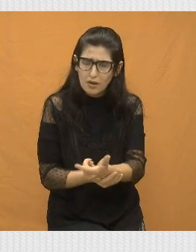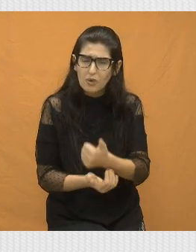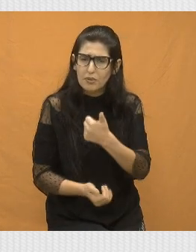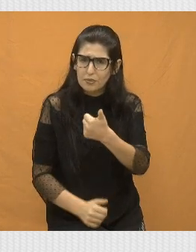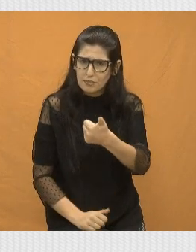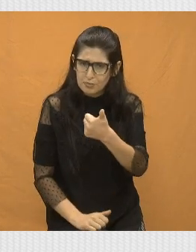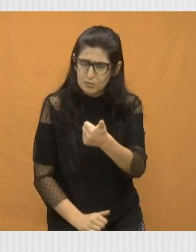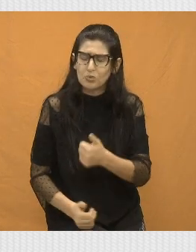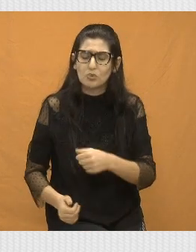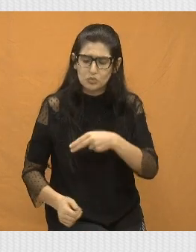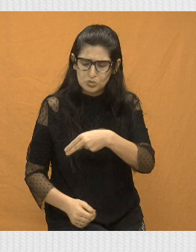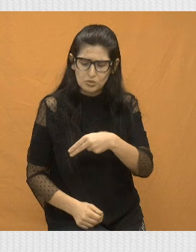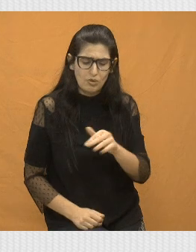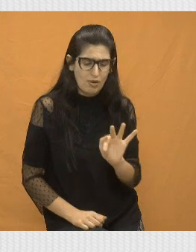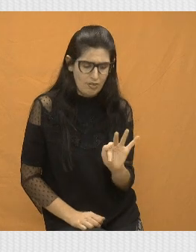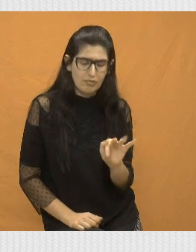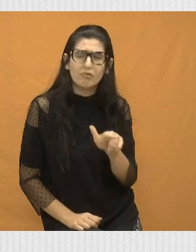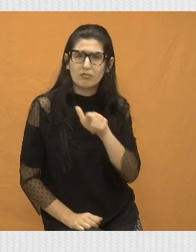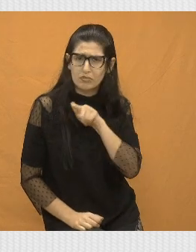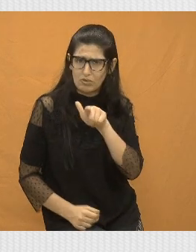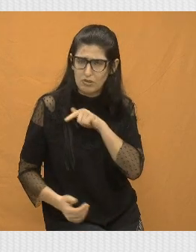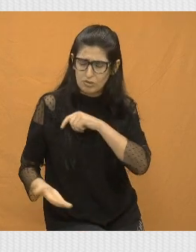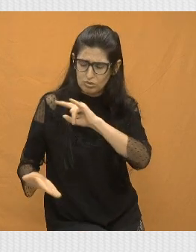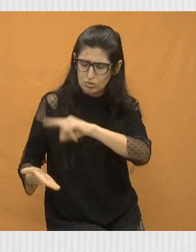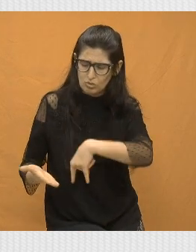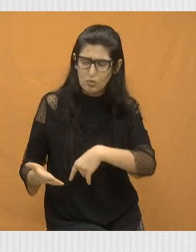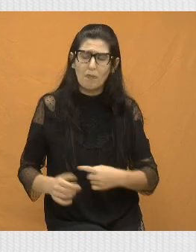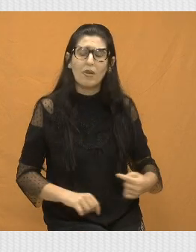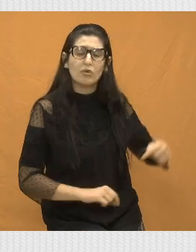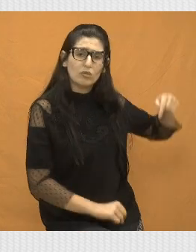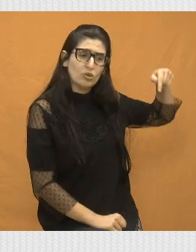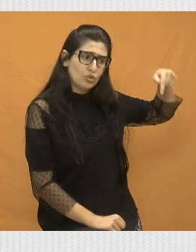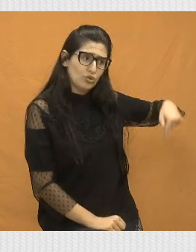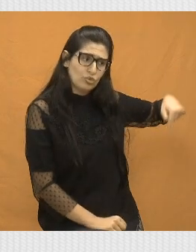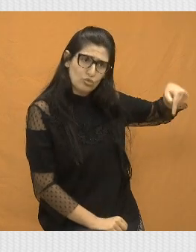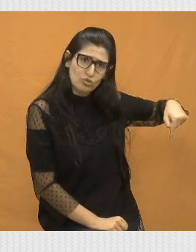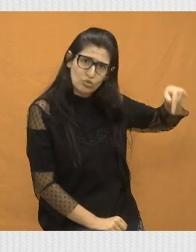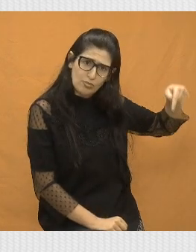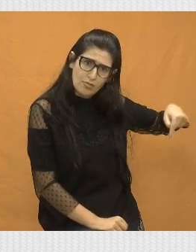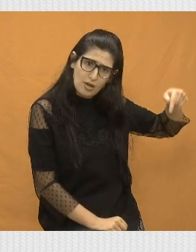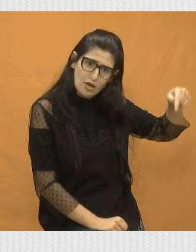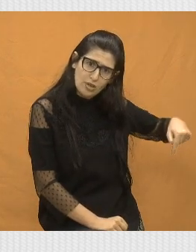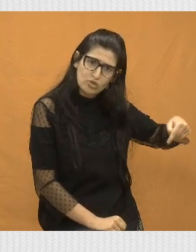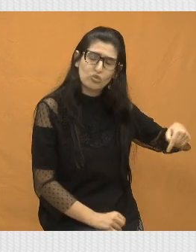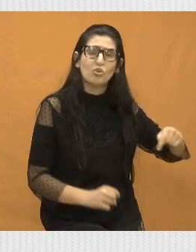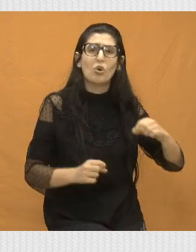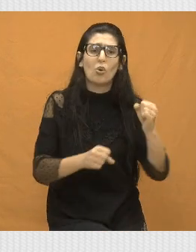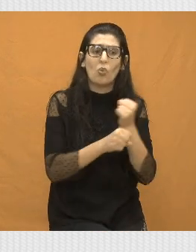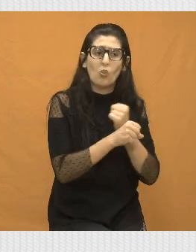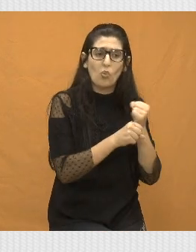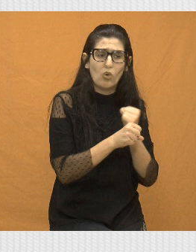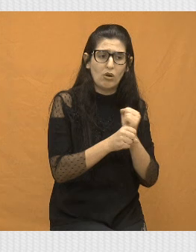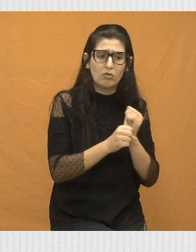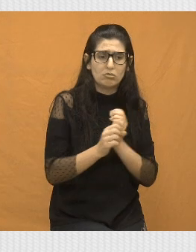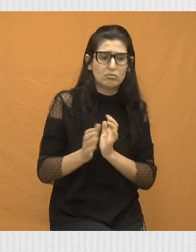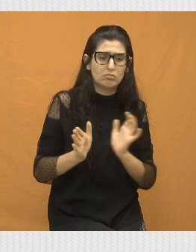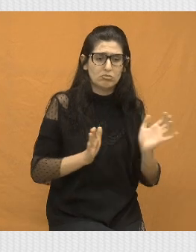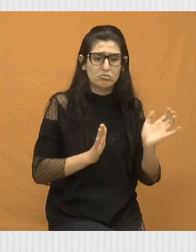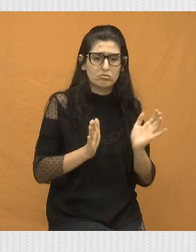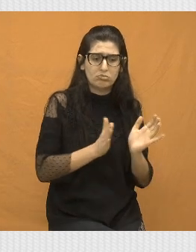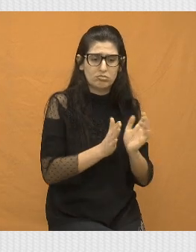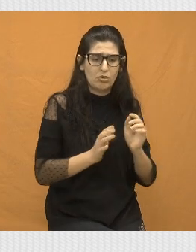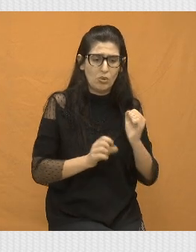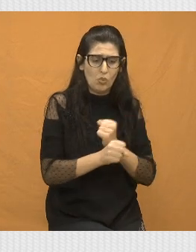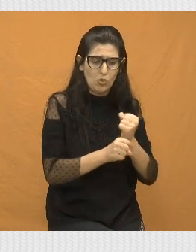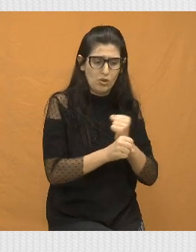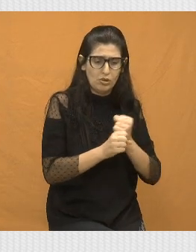nota fiscal e os de baixo são processos que eles passaram de um exercício para o outro sem ter a nota fiscal